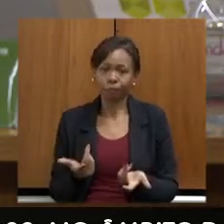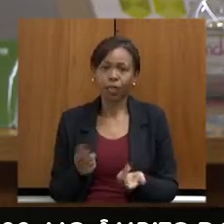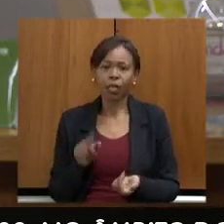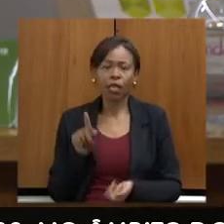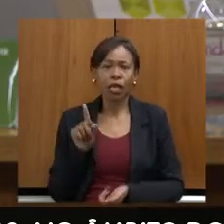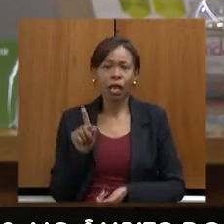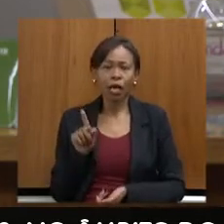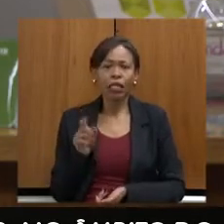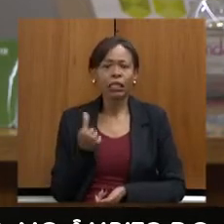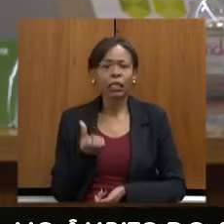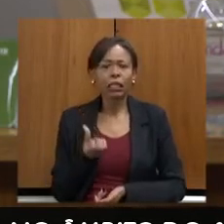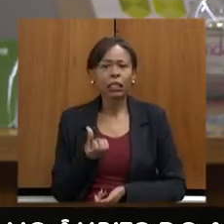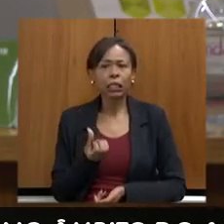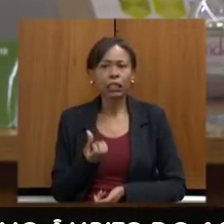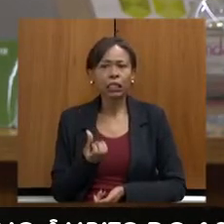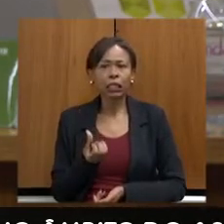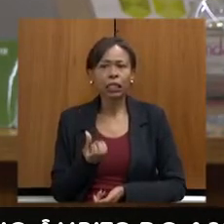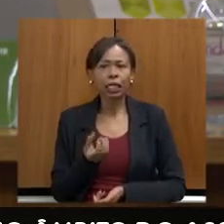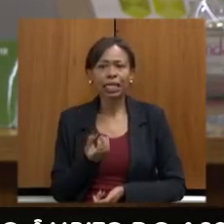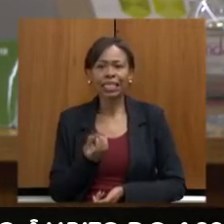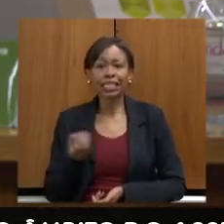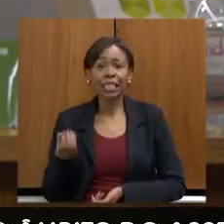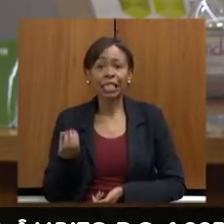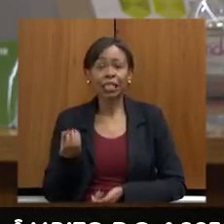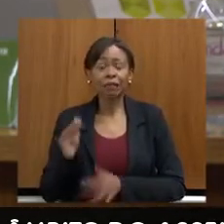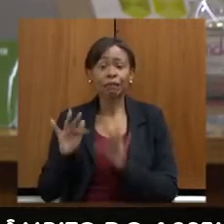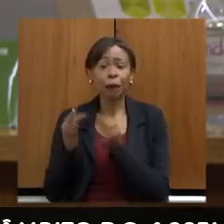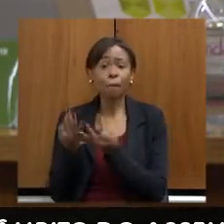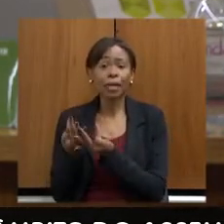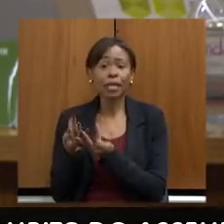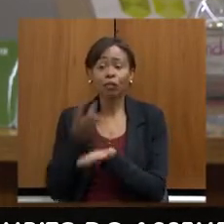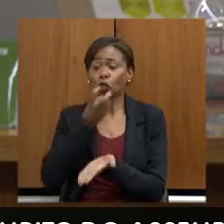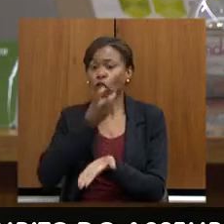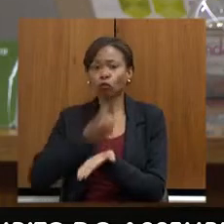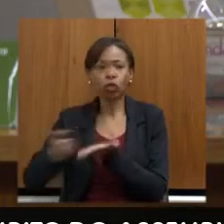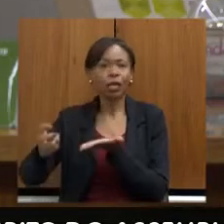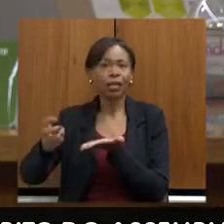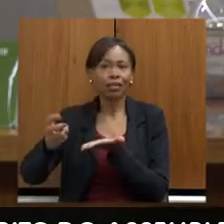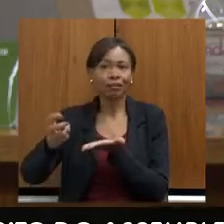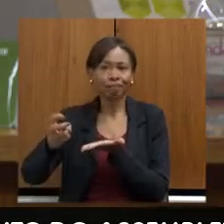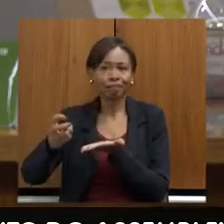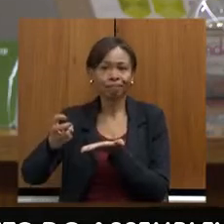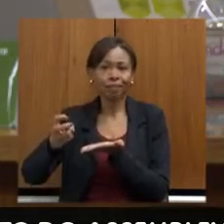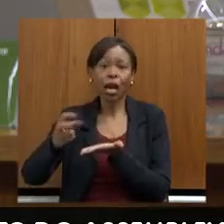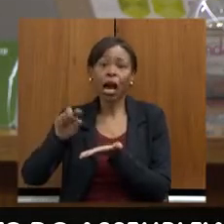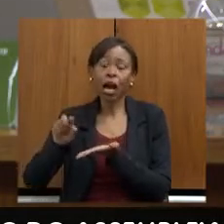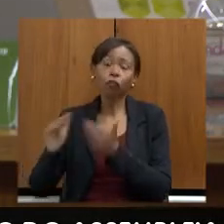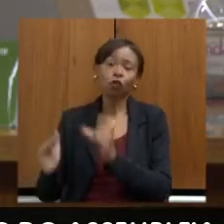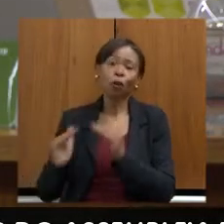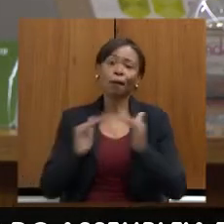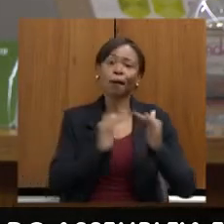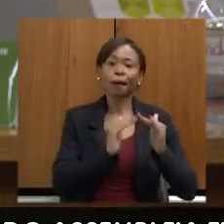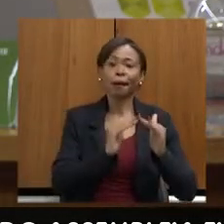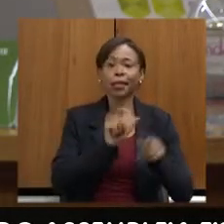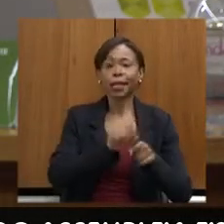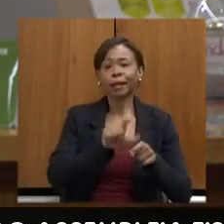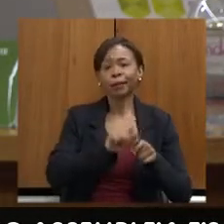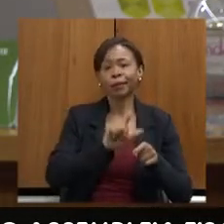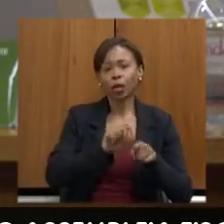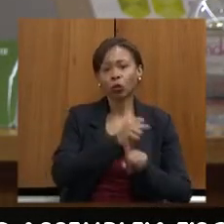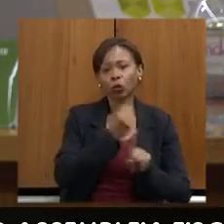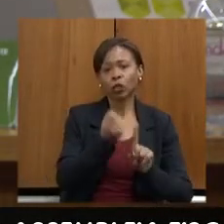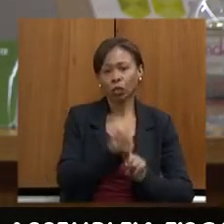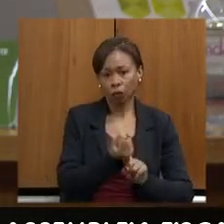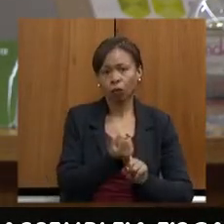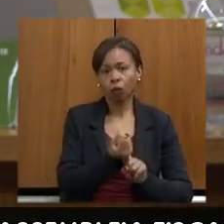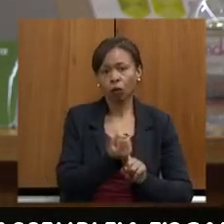na região 6 entre as famílias região metropolitana foram desapropriados ficaram morando de aluguel social para a